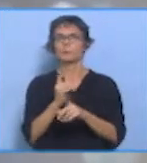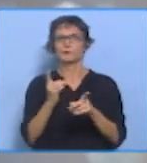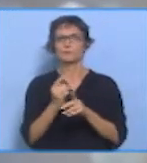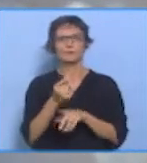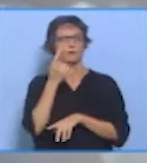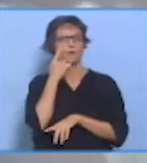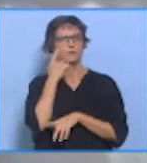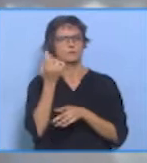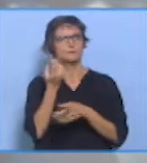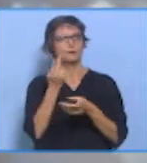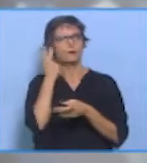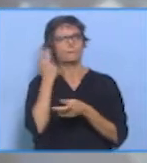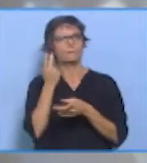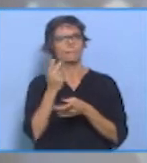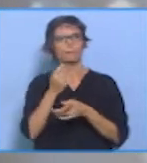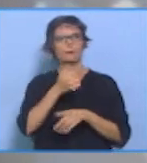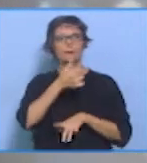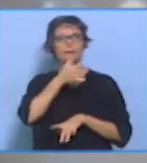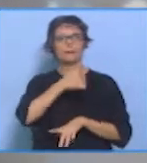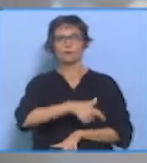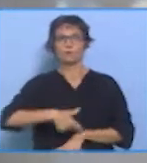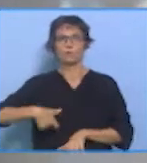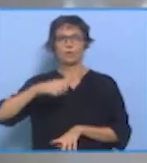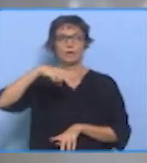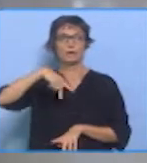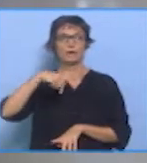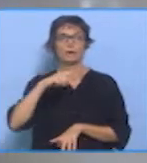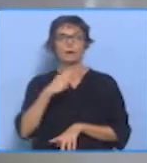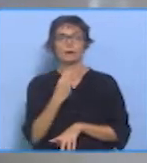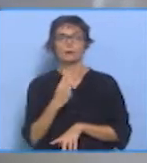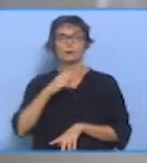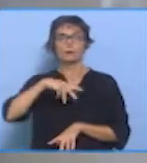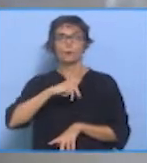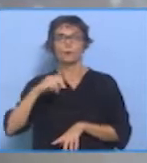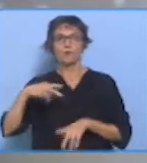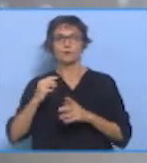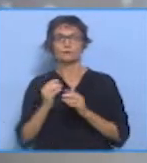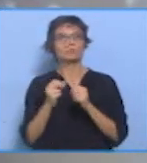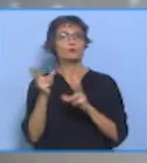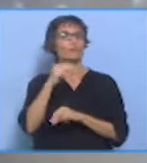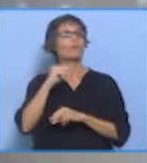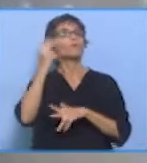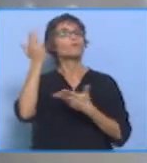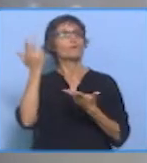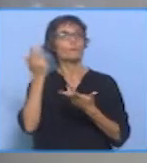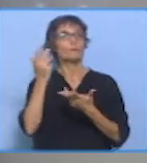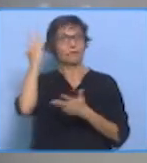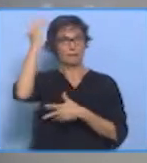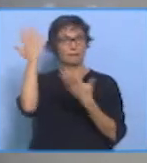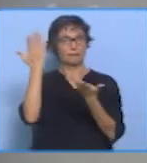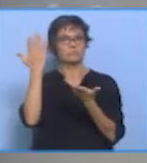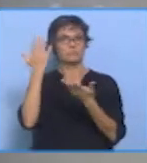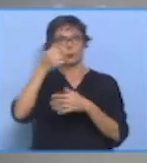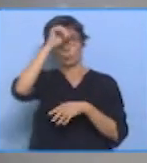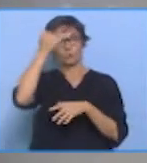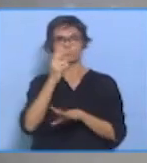conhecer este Cardeal Newman, este novo santo que o Papa vai canonizar no domingo. Quem foi, Marco Bernardino, o Cardeal